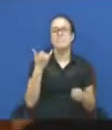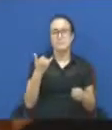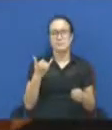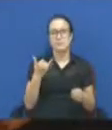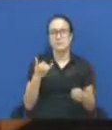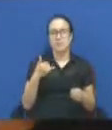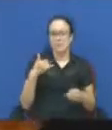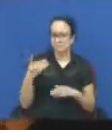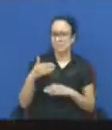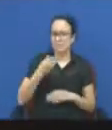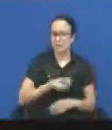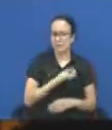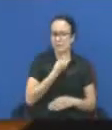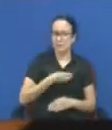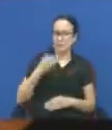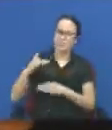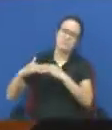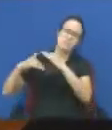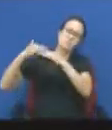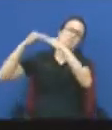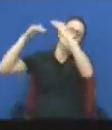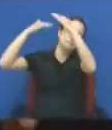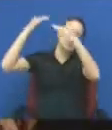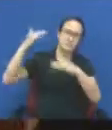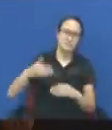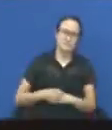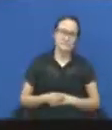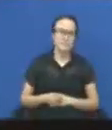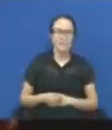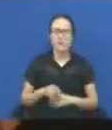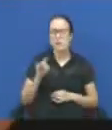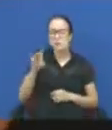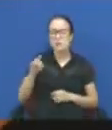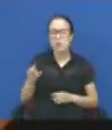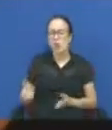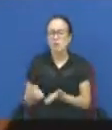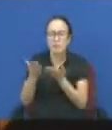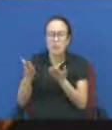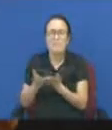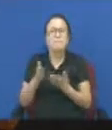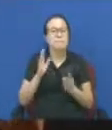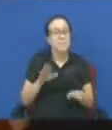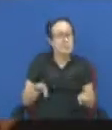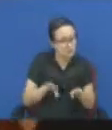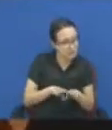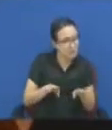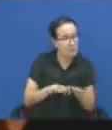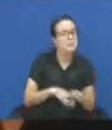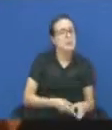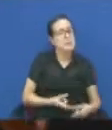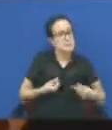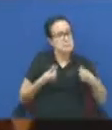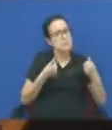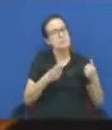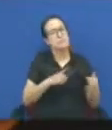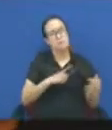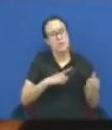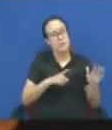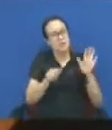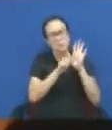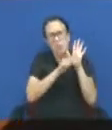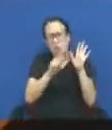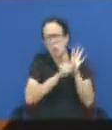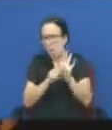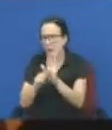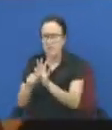as crianças pobres, como os jovens pobres, como também são enfrentados nos ricos. Então, essa divisão, às vezes, eu acho um